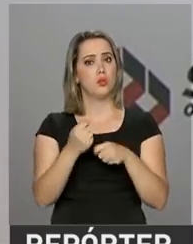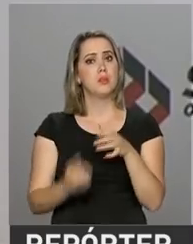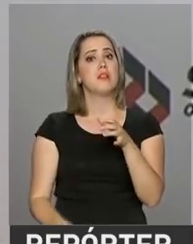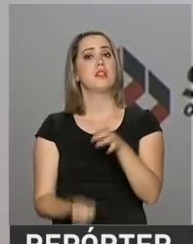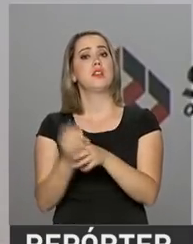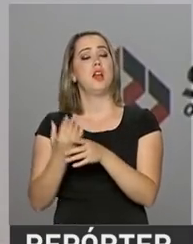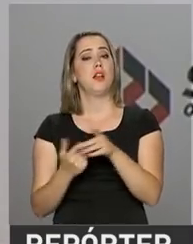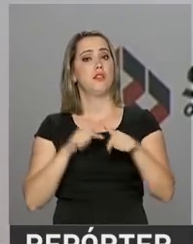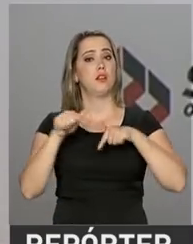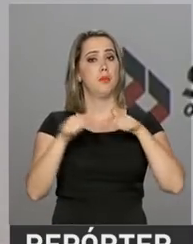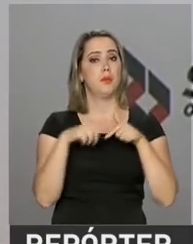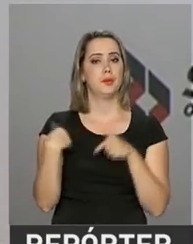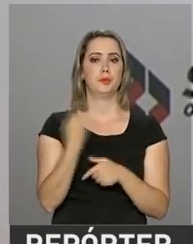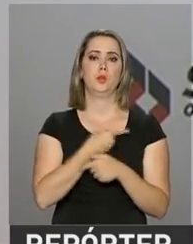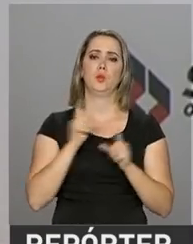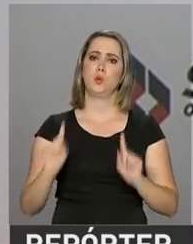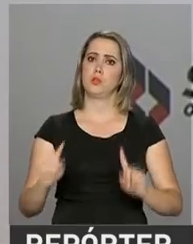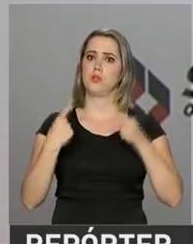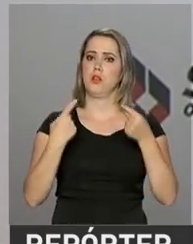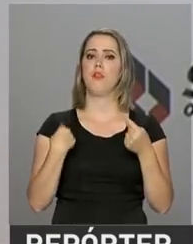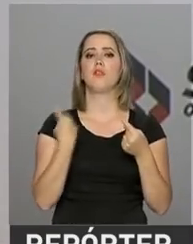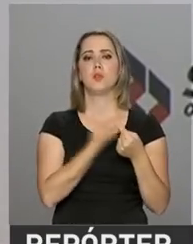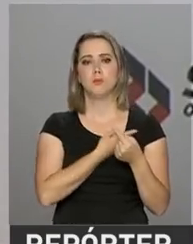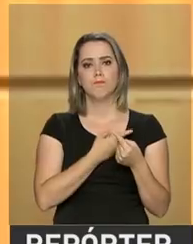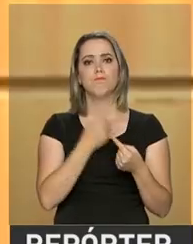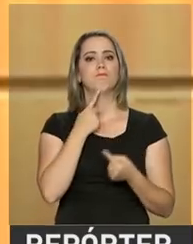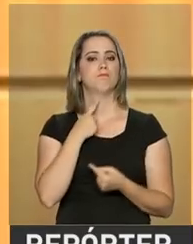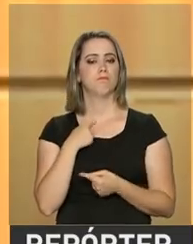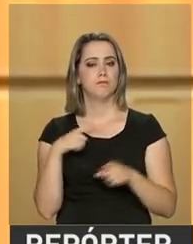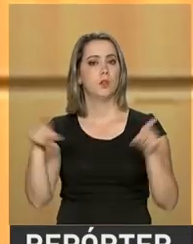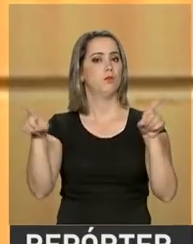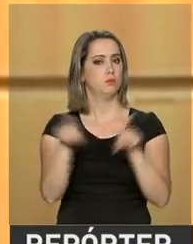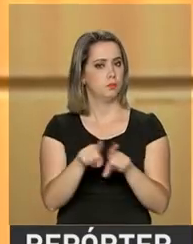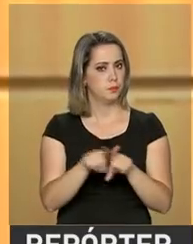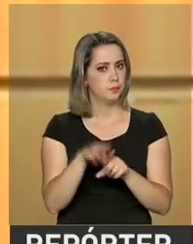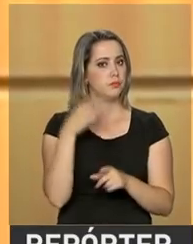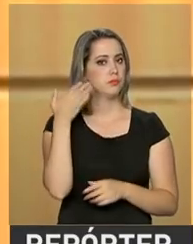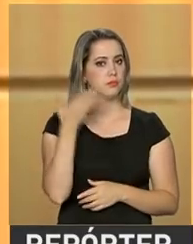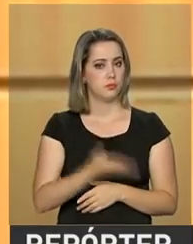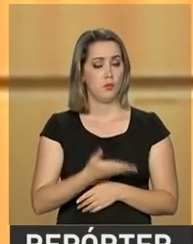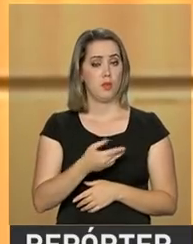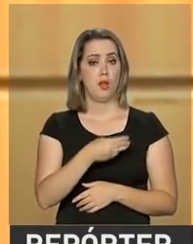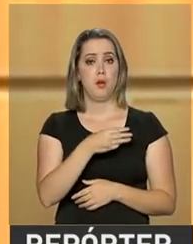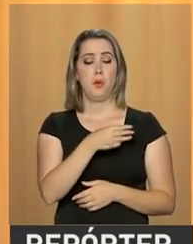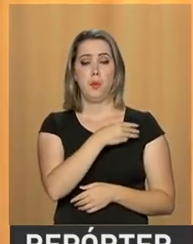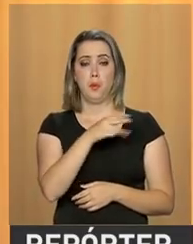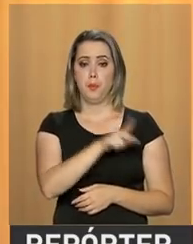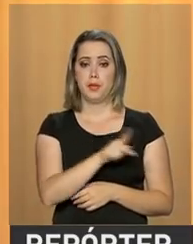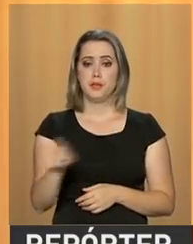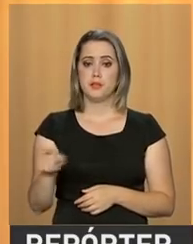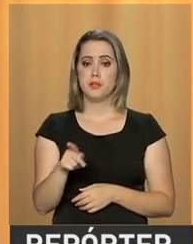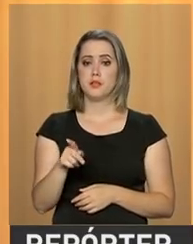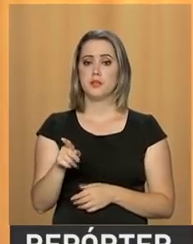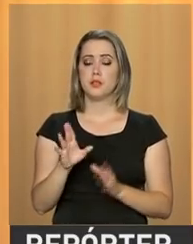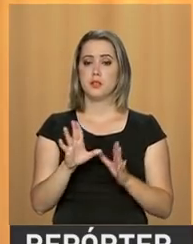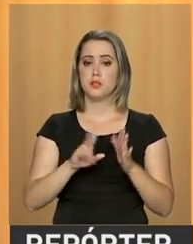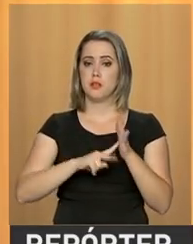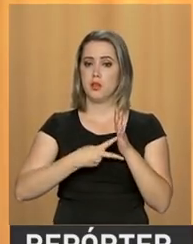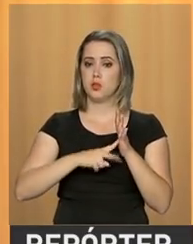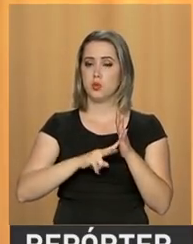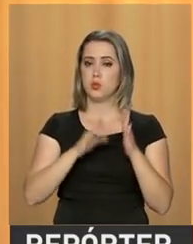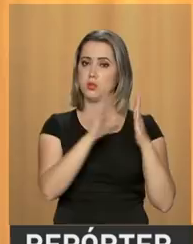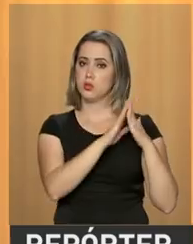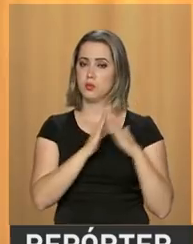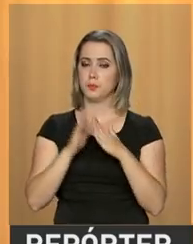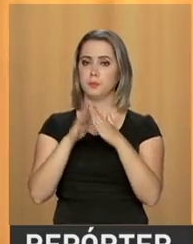que é o nosso grande desafio e o nosso grande desejo eo presidente do sindicato da habitação de são paulo reconhece a necessidade das